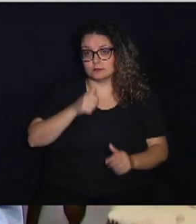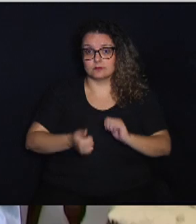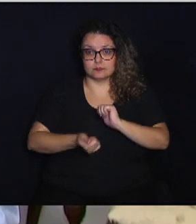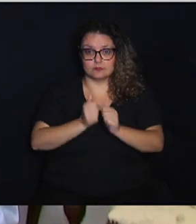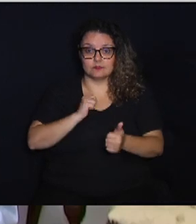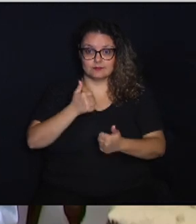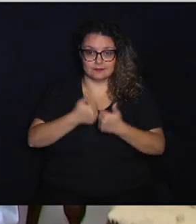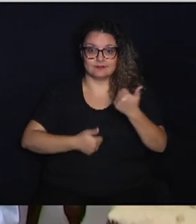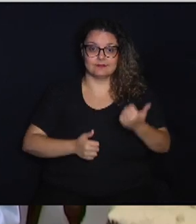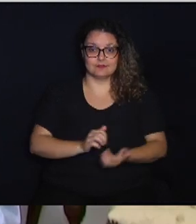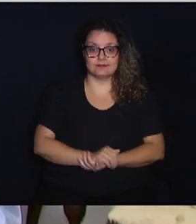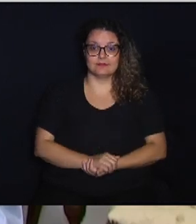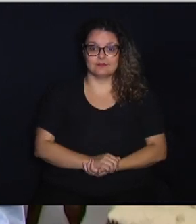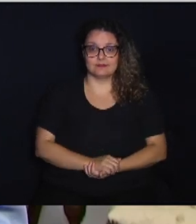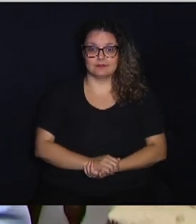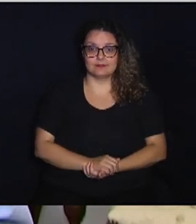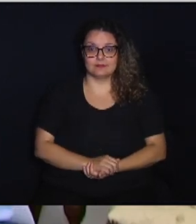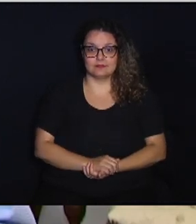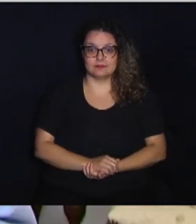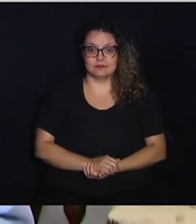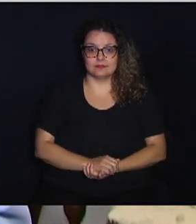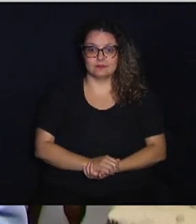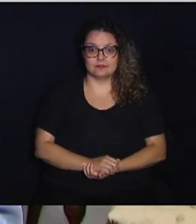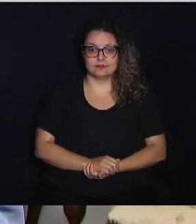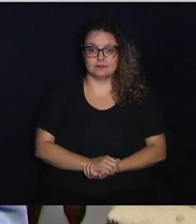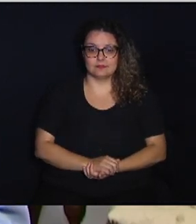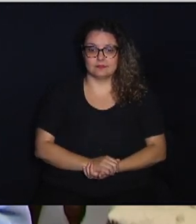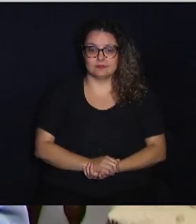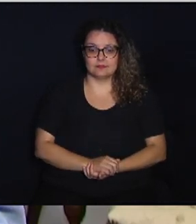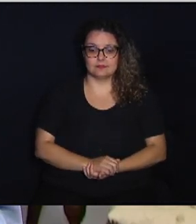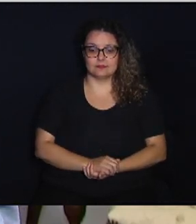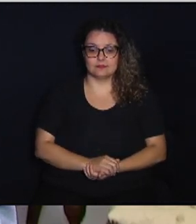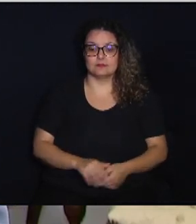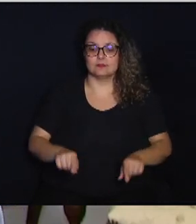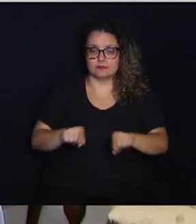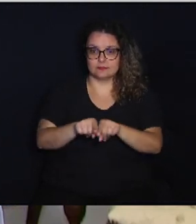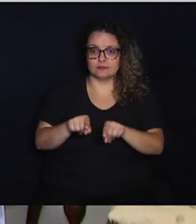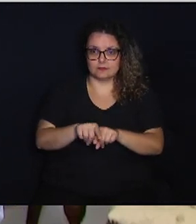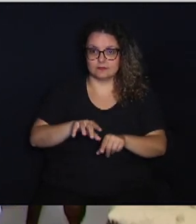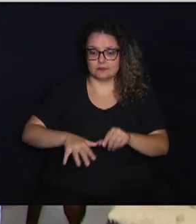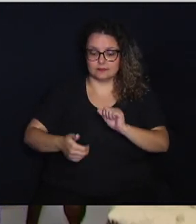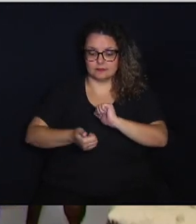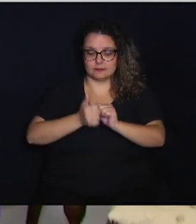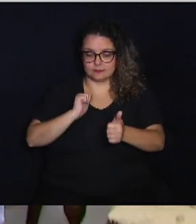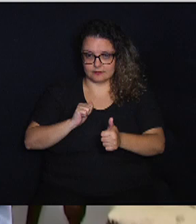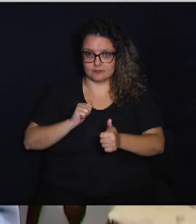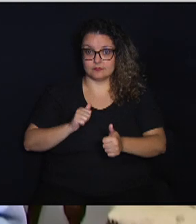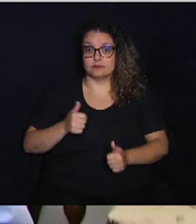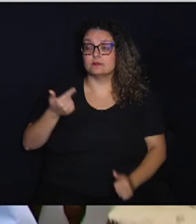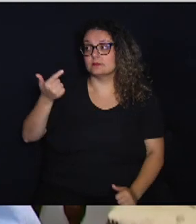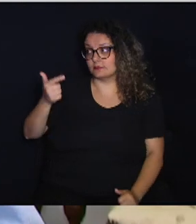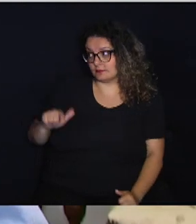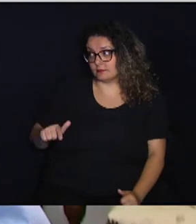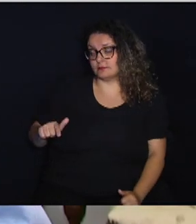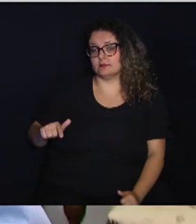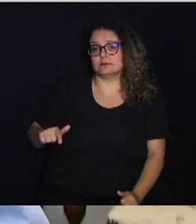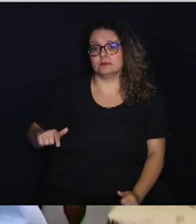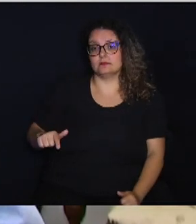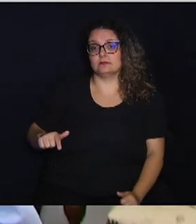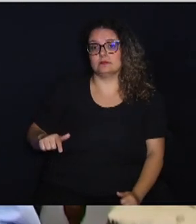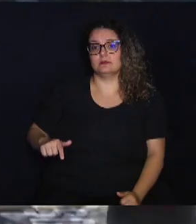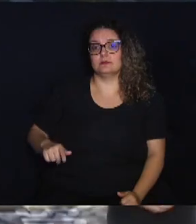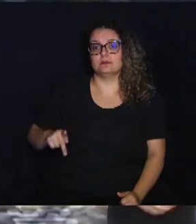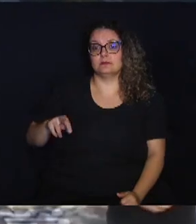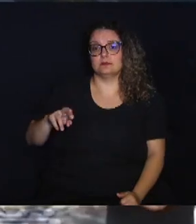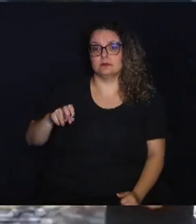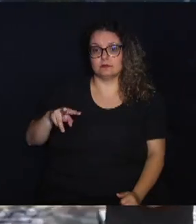futebol. E também na área de esportes ainda, mais uma vez, a realização da prova Tiradentes de